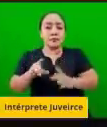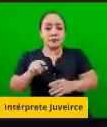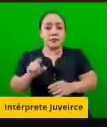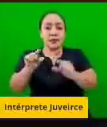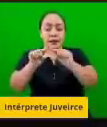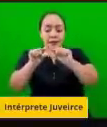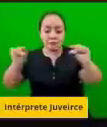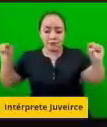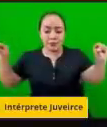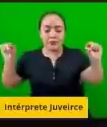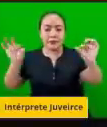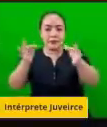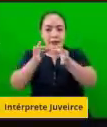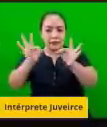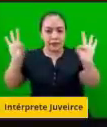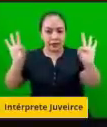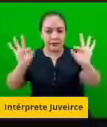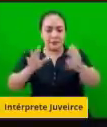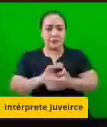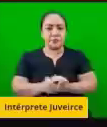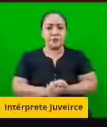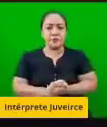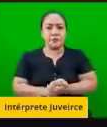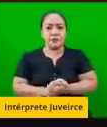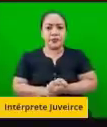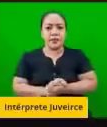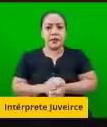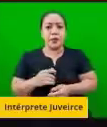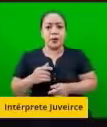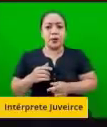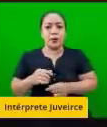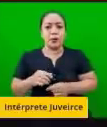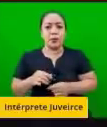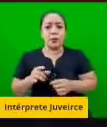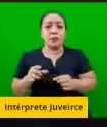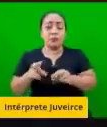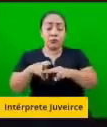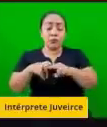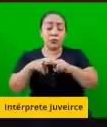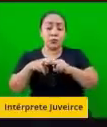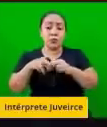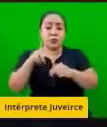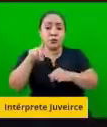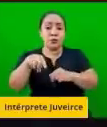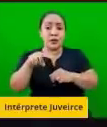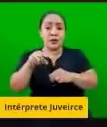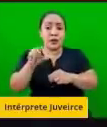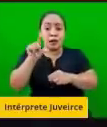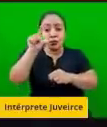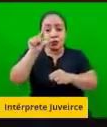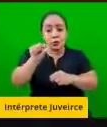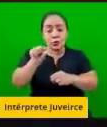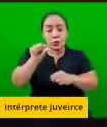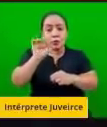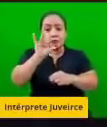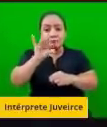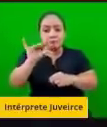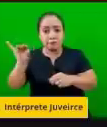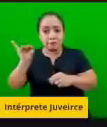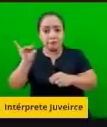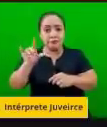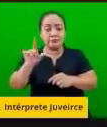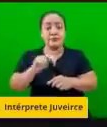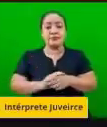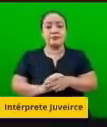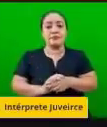vogal, o artigo está em letra minúscula, porque ele vai completar a nossa sentença, tá? Nós temos que